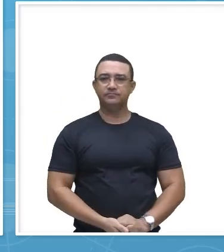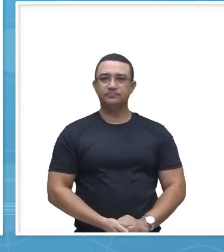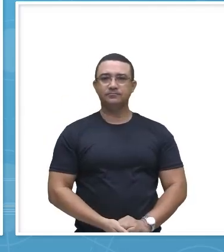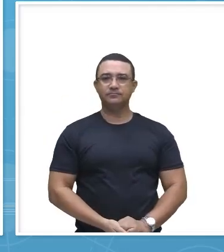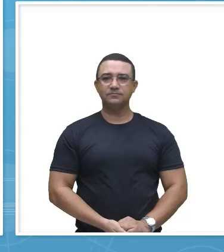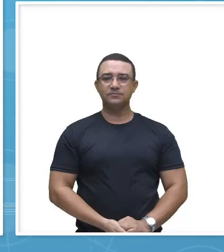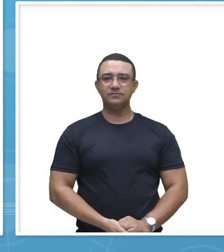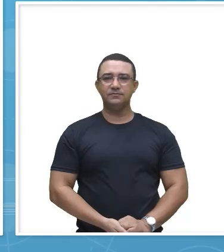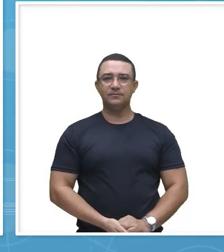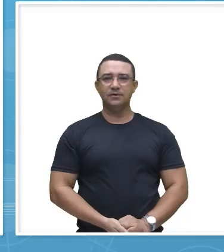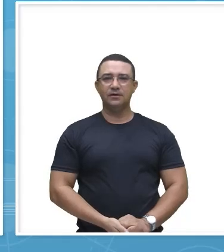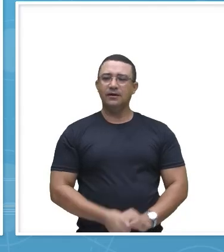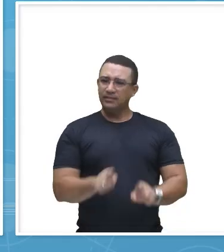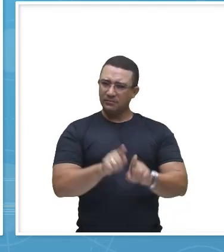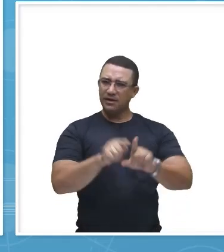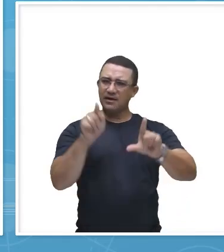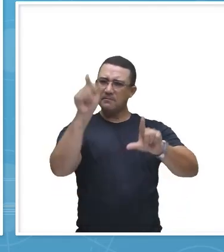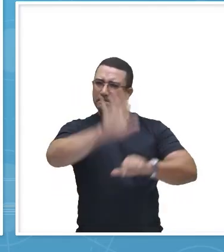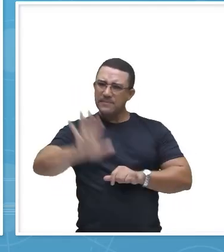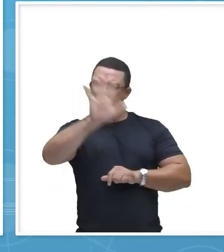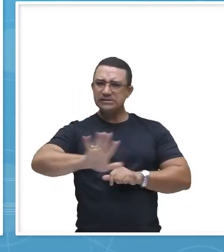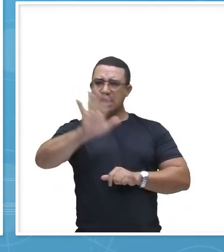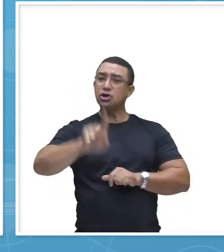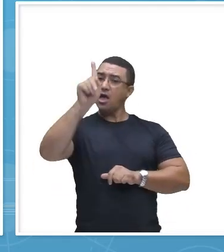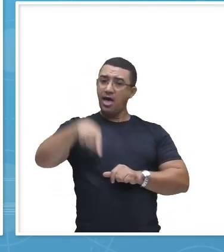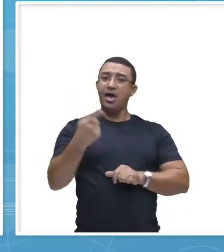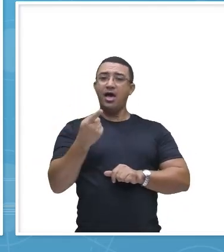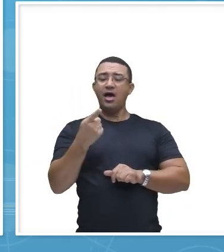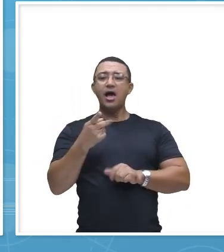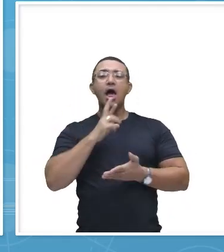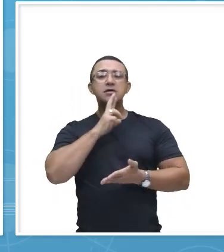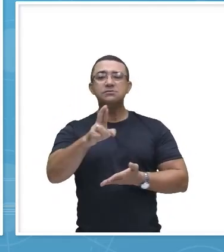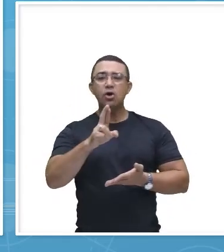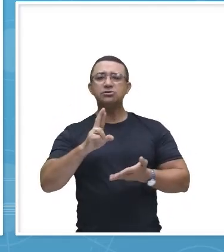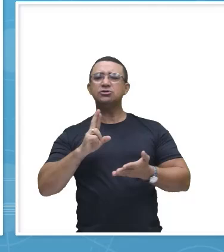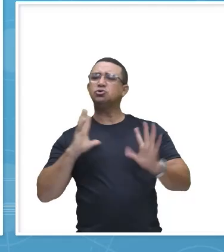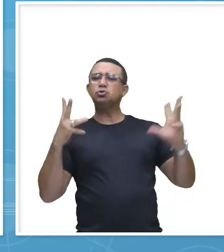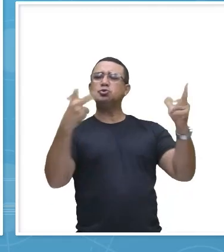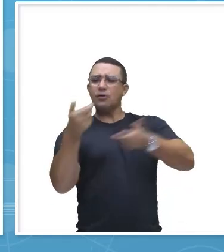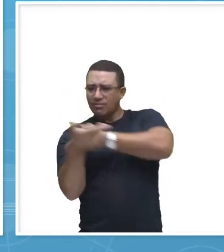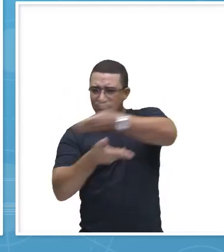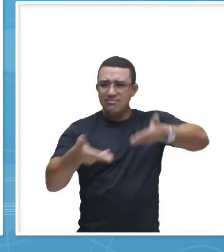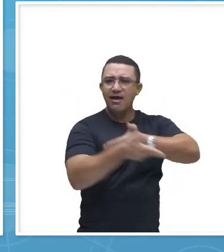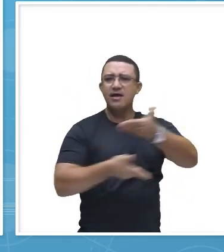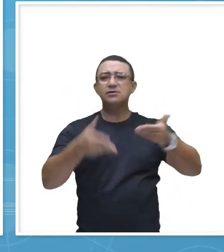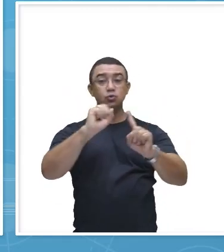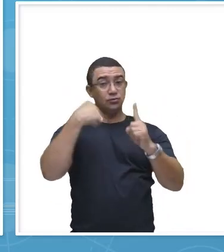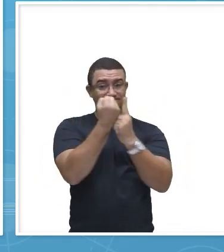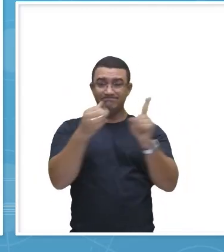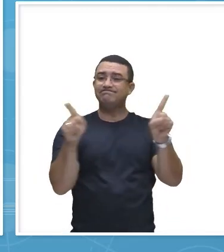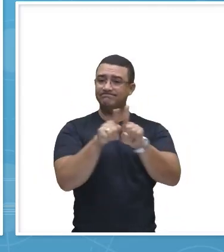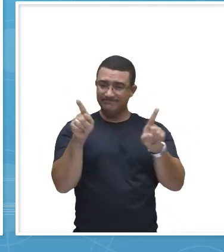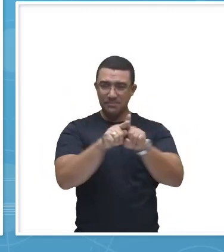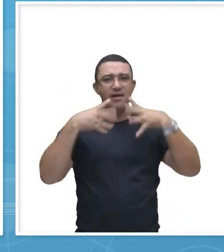as paisagens, ela é resultado de toda a interação social e natural que ali ocorre.